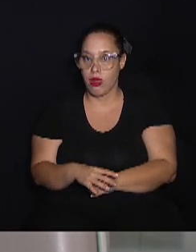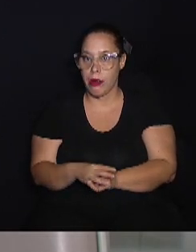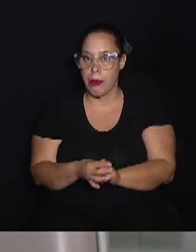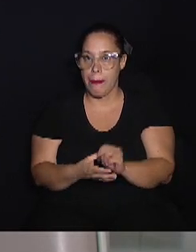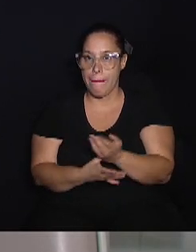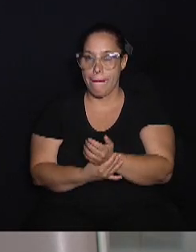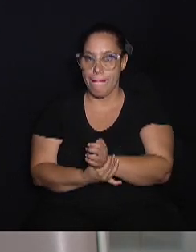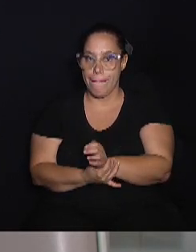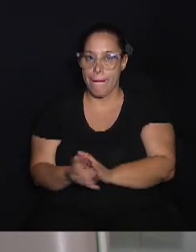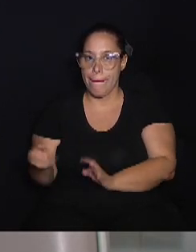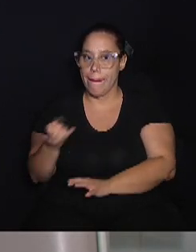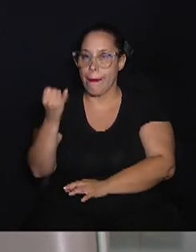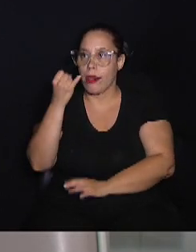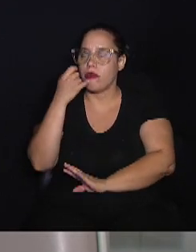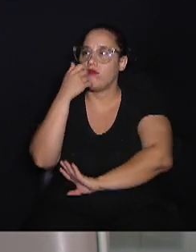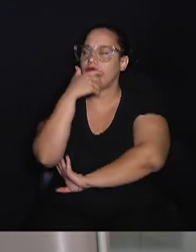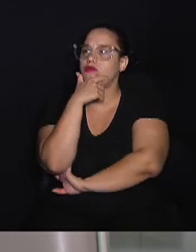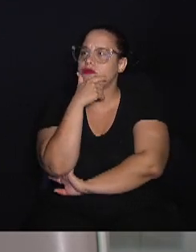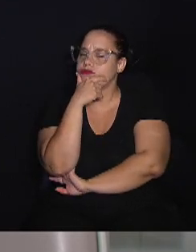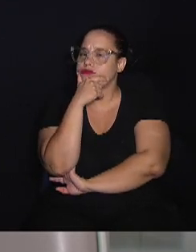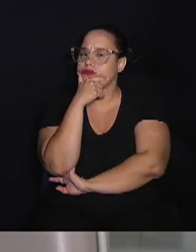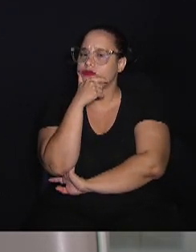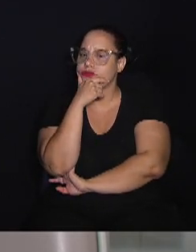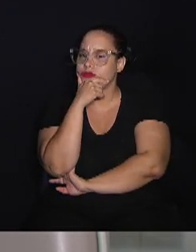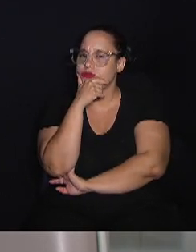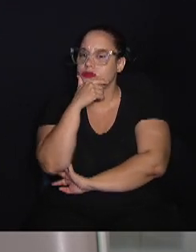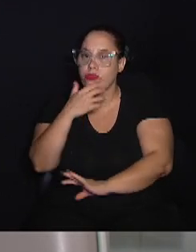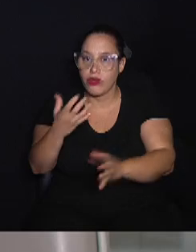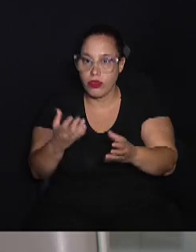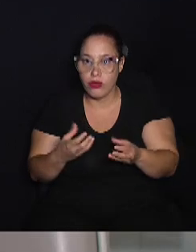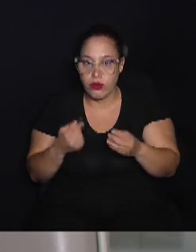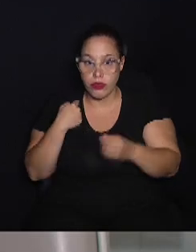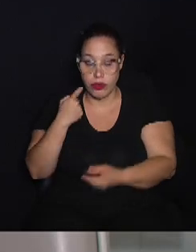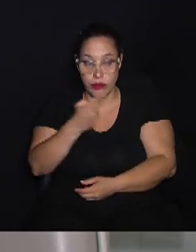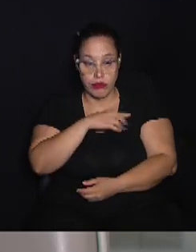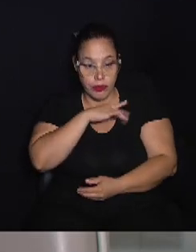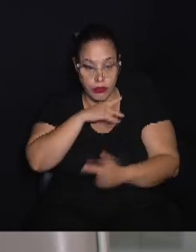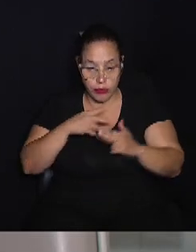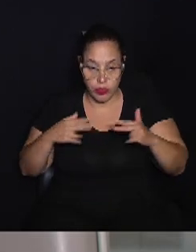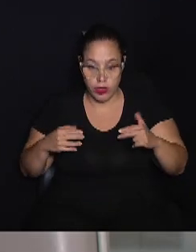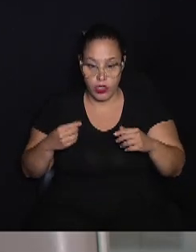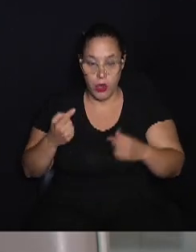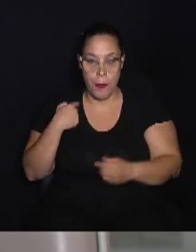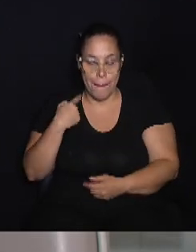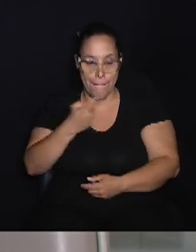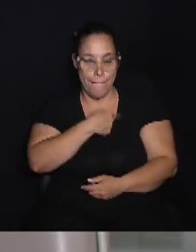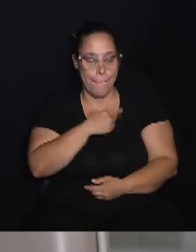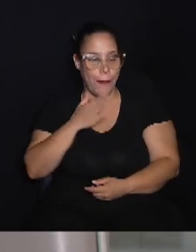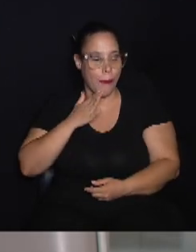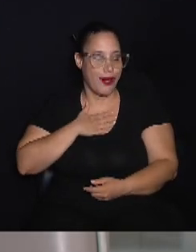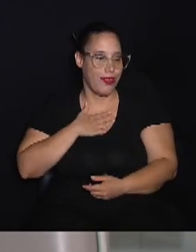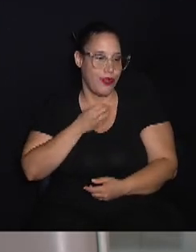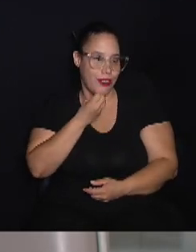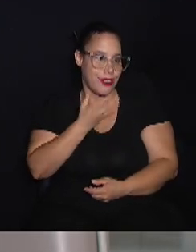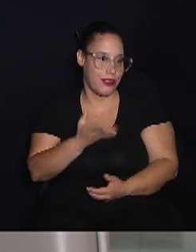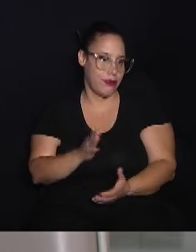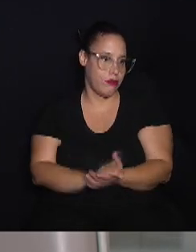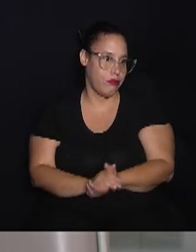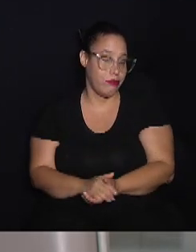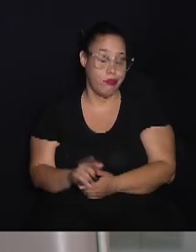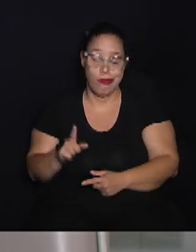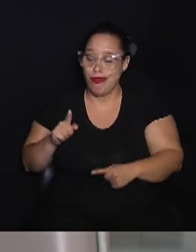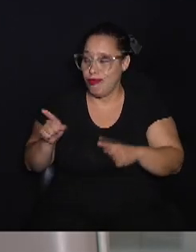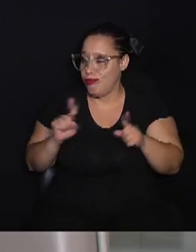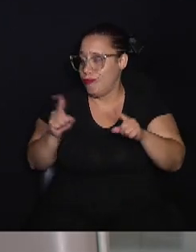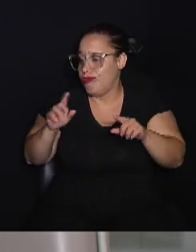importante é que assim Às vezes a gente quer e colocar pros nossos animais aquilo que é bom pra gente né mas nem tudo que